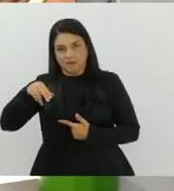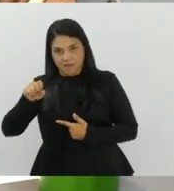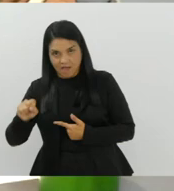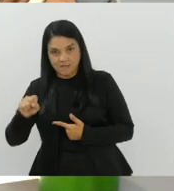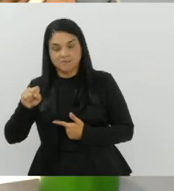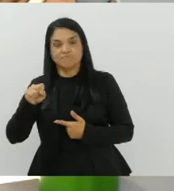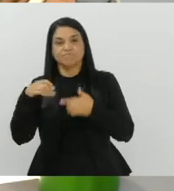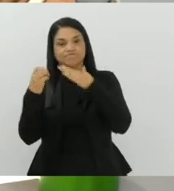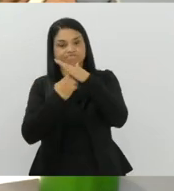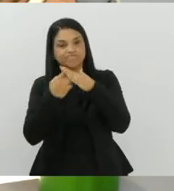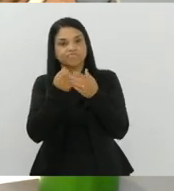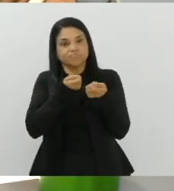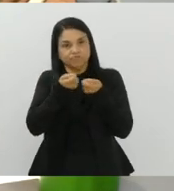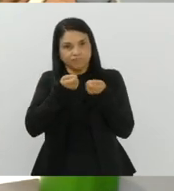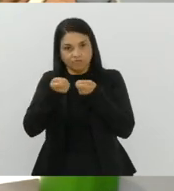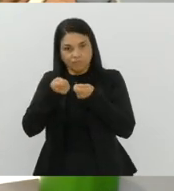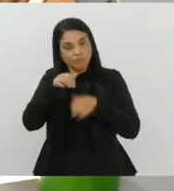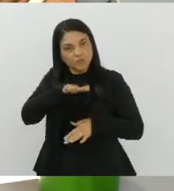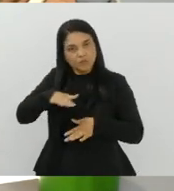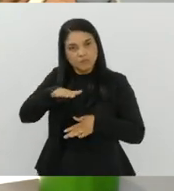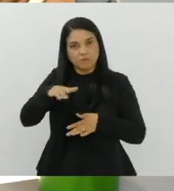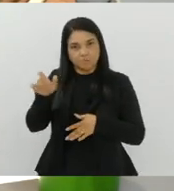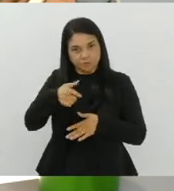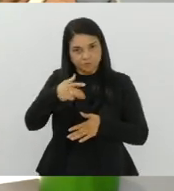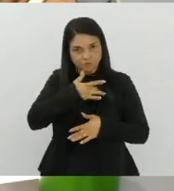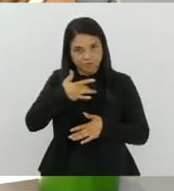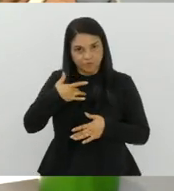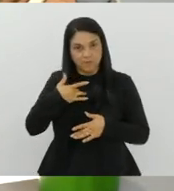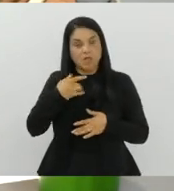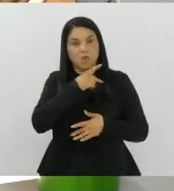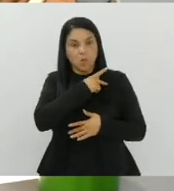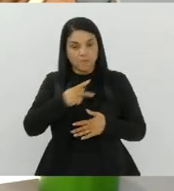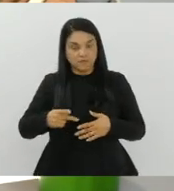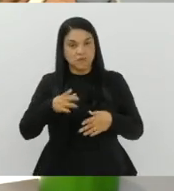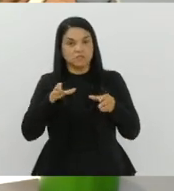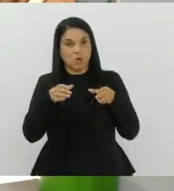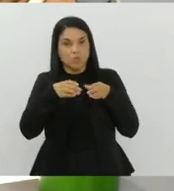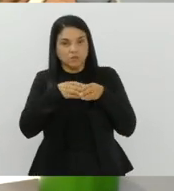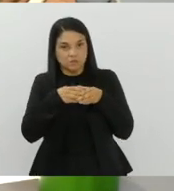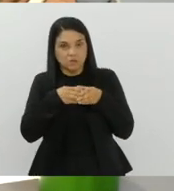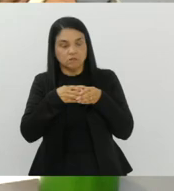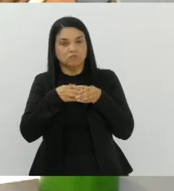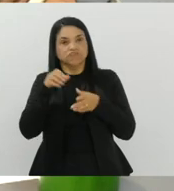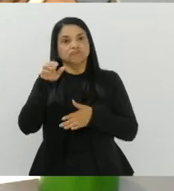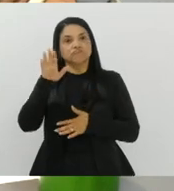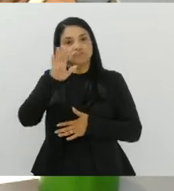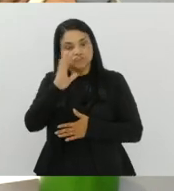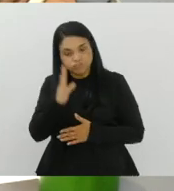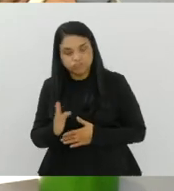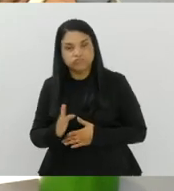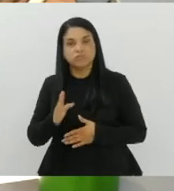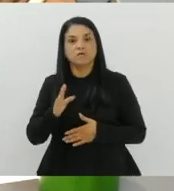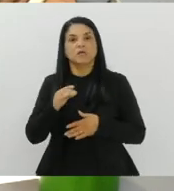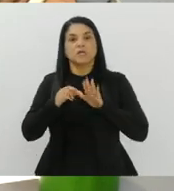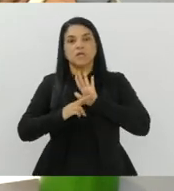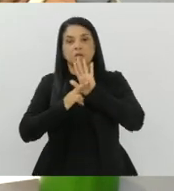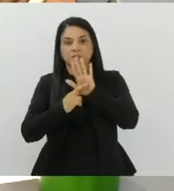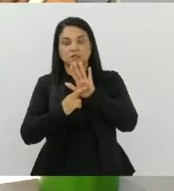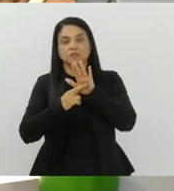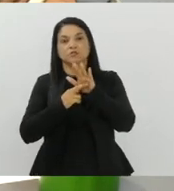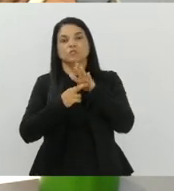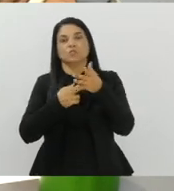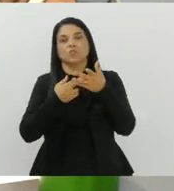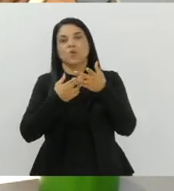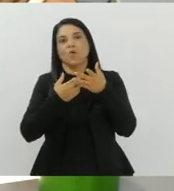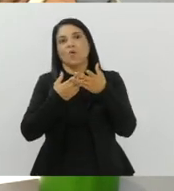setor, e falo aqui como presidente da Comissão Nacional de Direitos Autistas e como um representante do Instituto Oceano Azul,